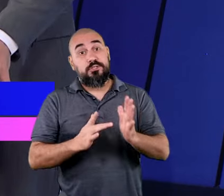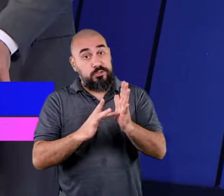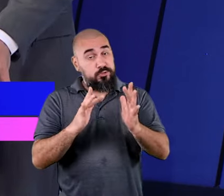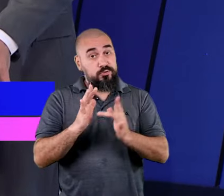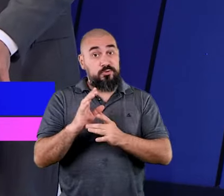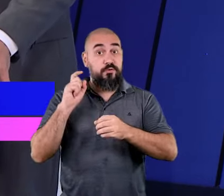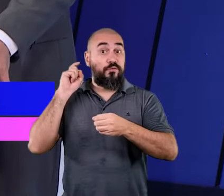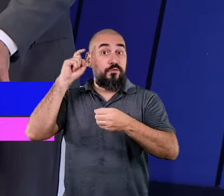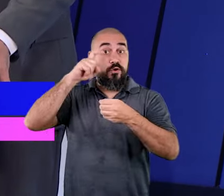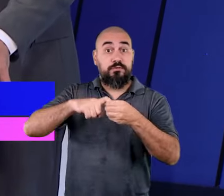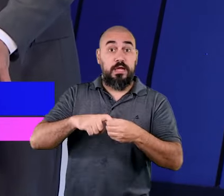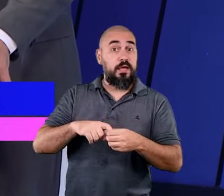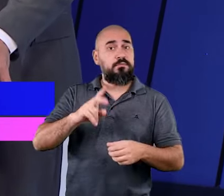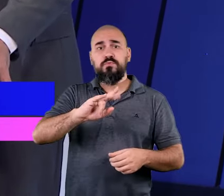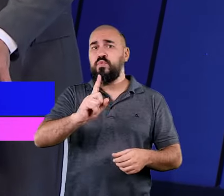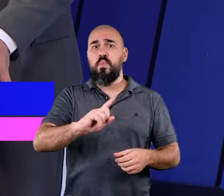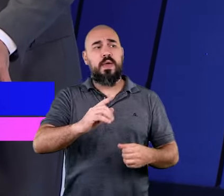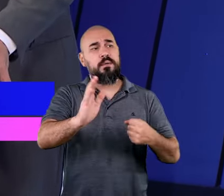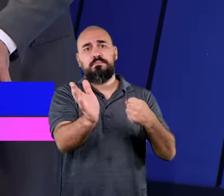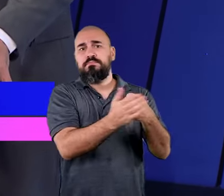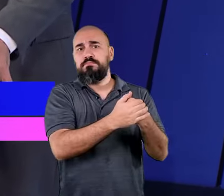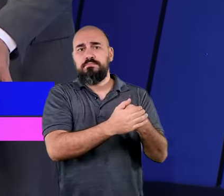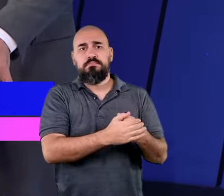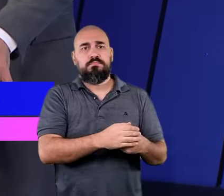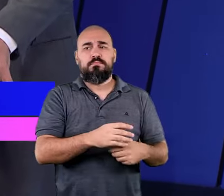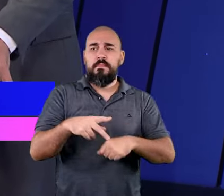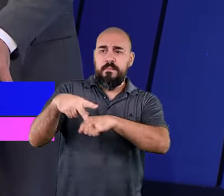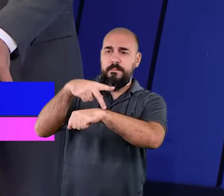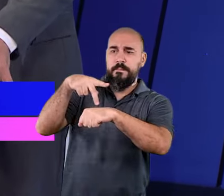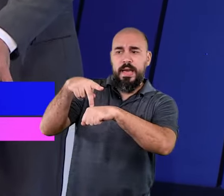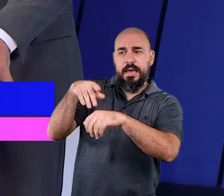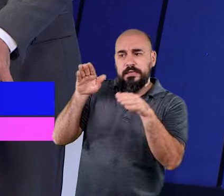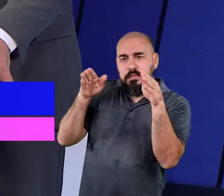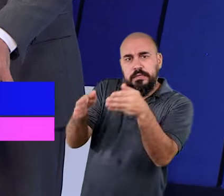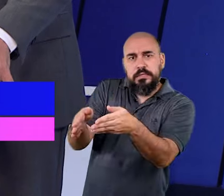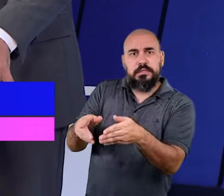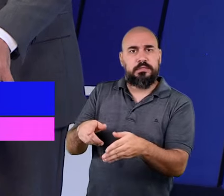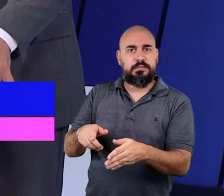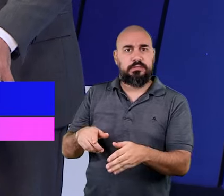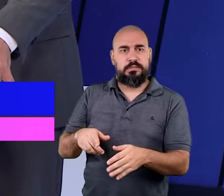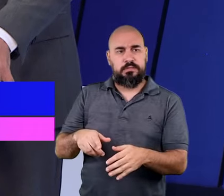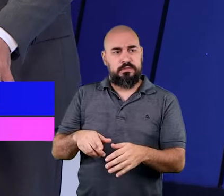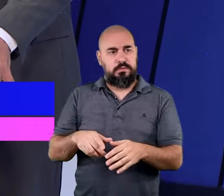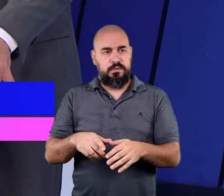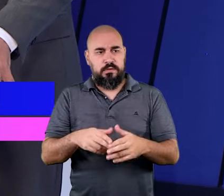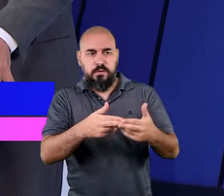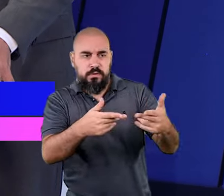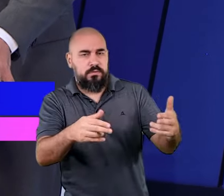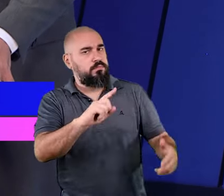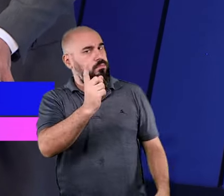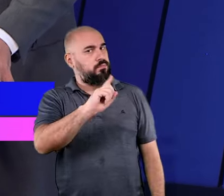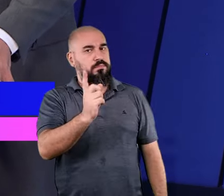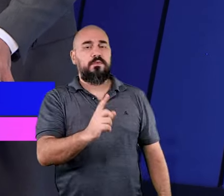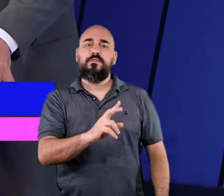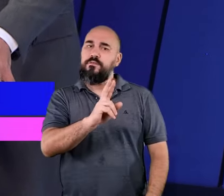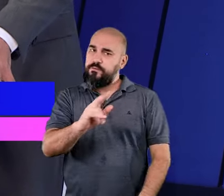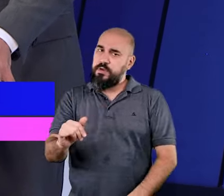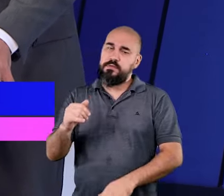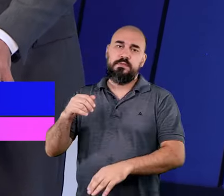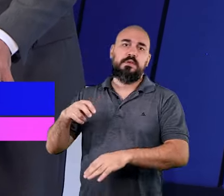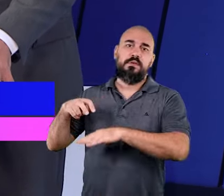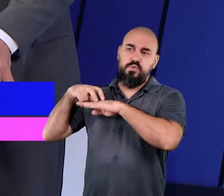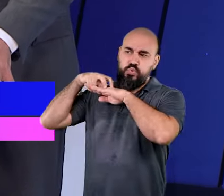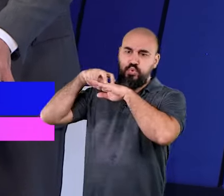voltar, não será de maneira oculta, será de maneira perceptível